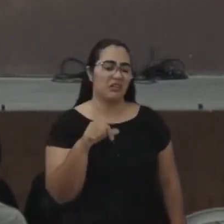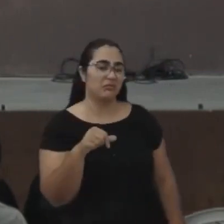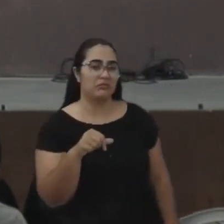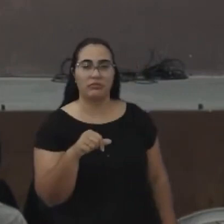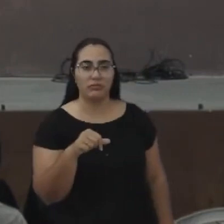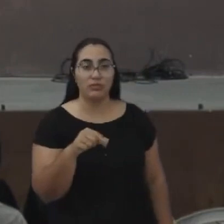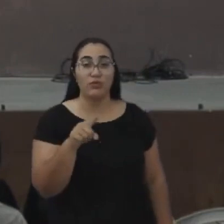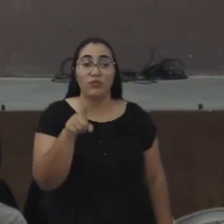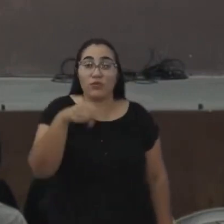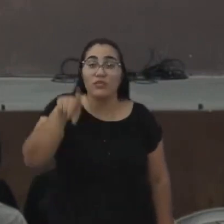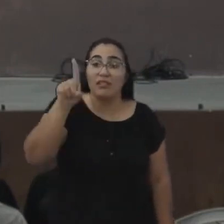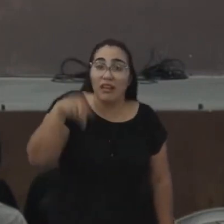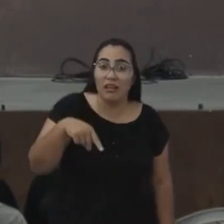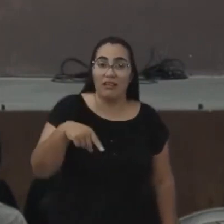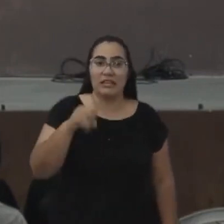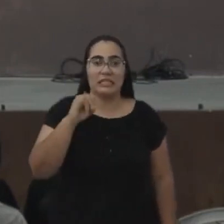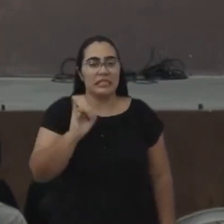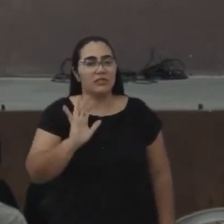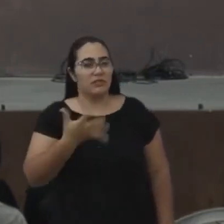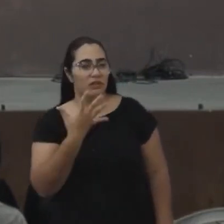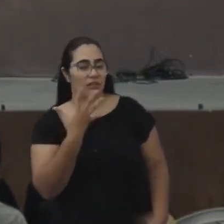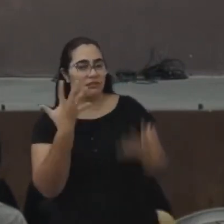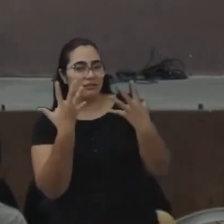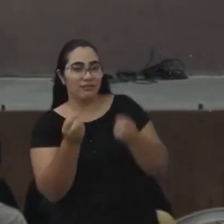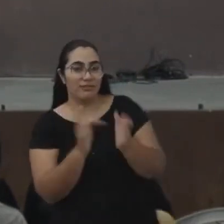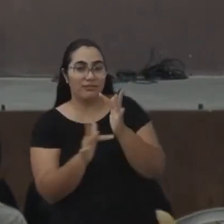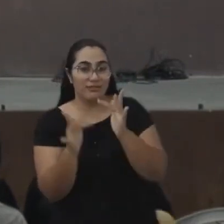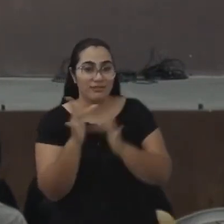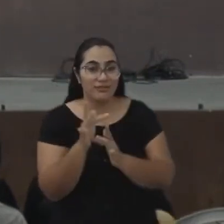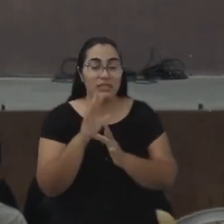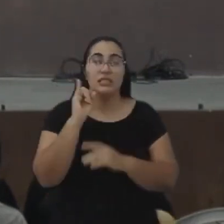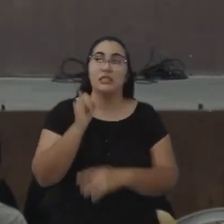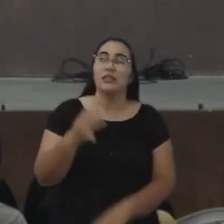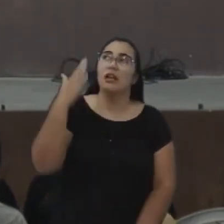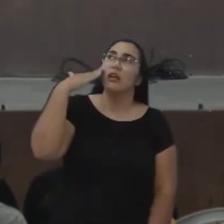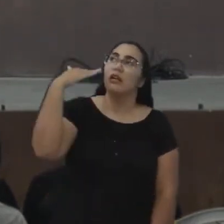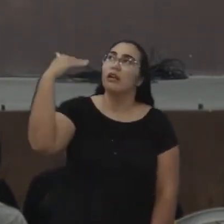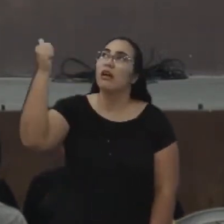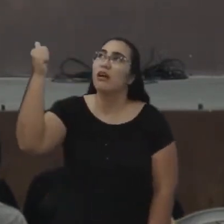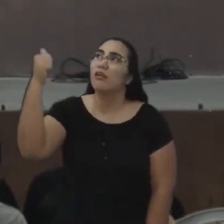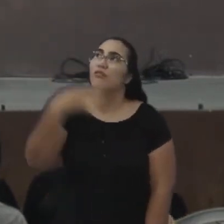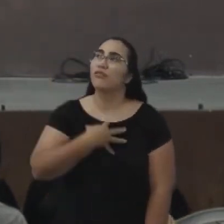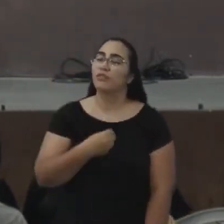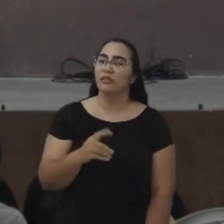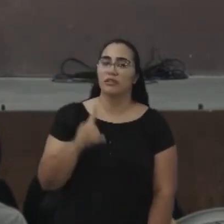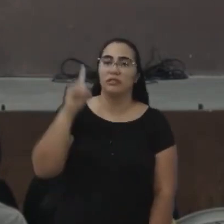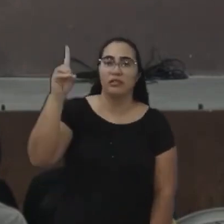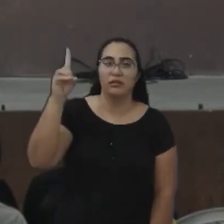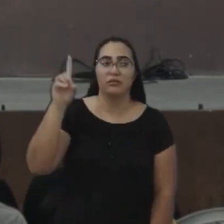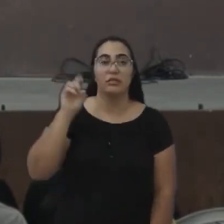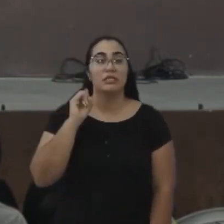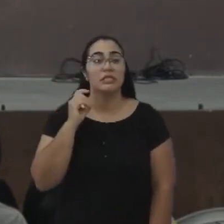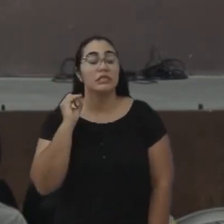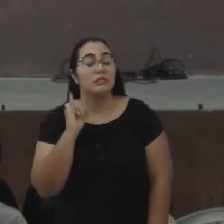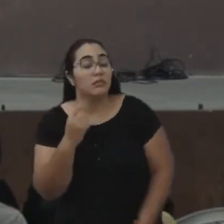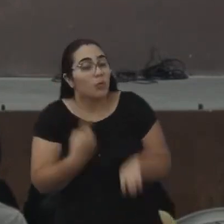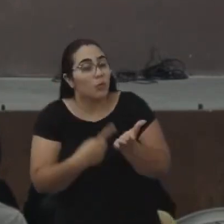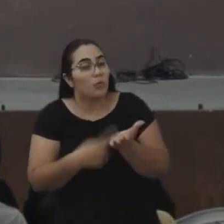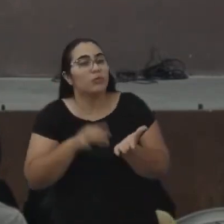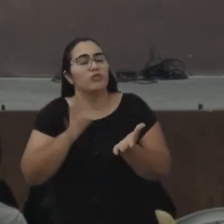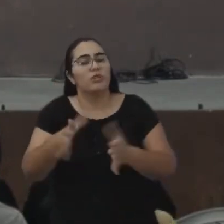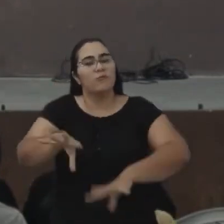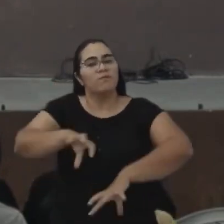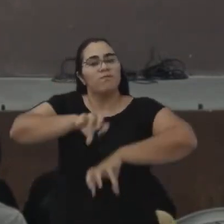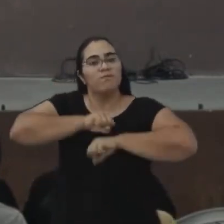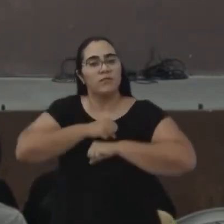é o sal. Se você entregou sua vida ao Senhor, se você é chamado filho de Deus, se você assumiu o compromisso de viver